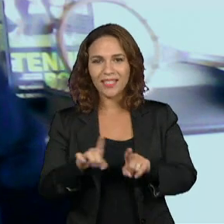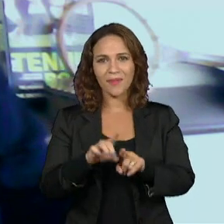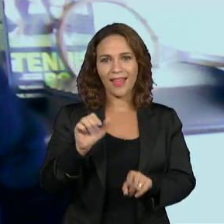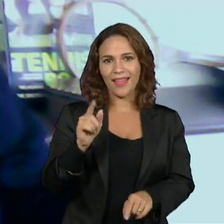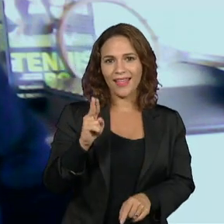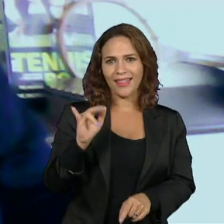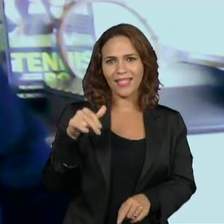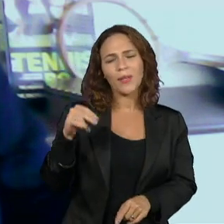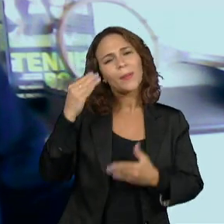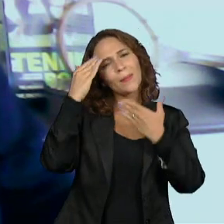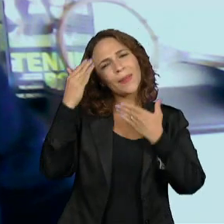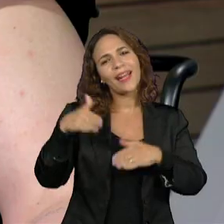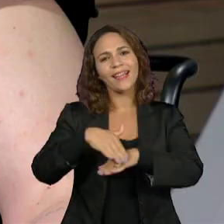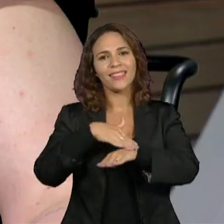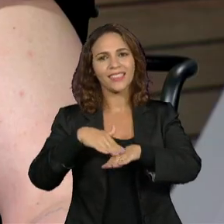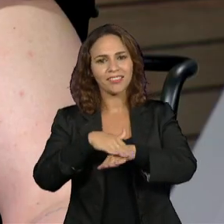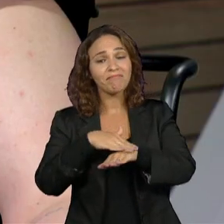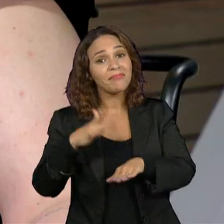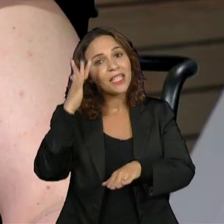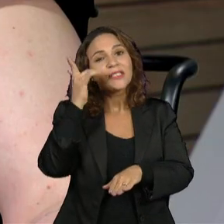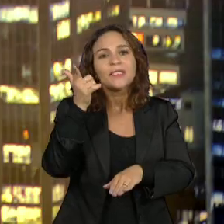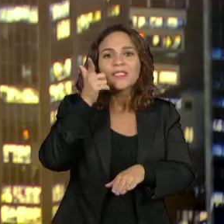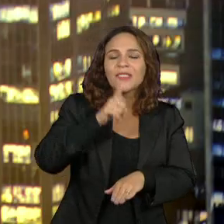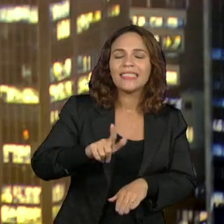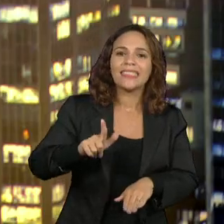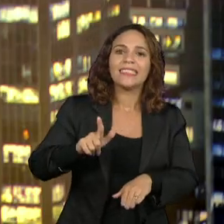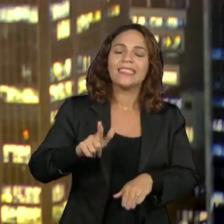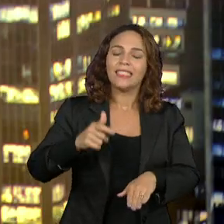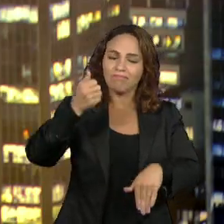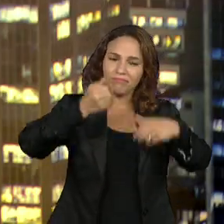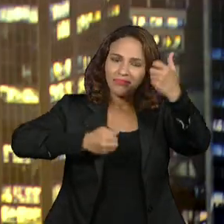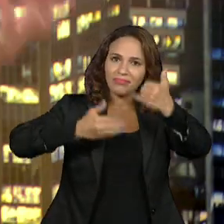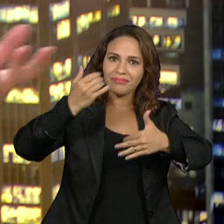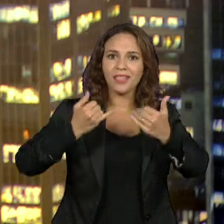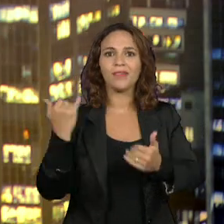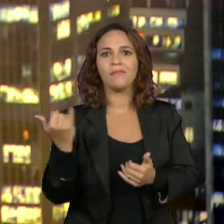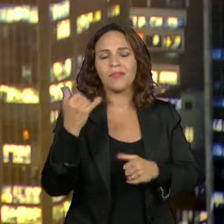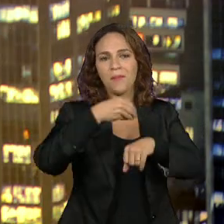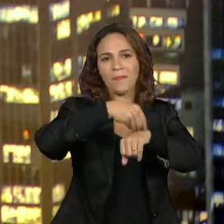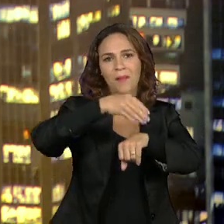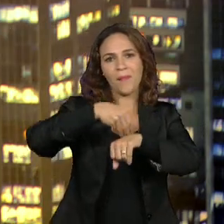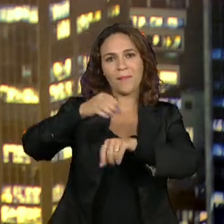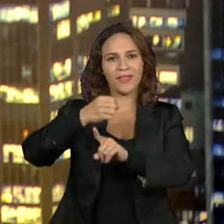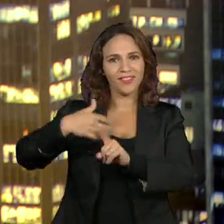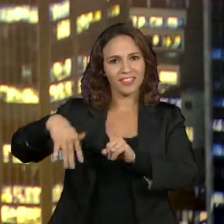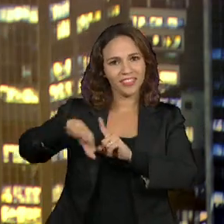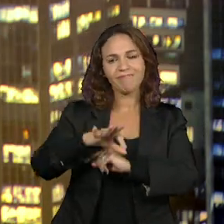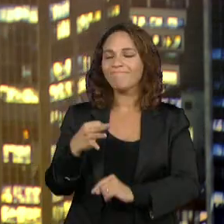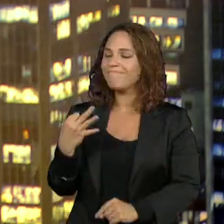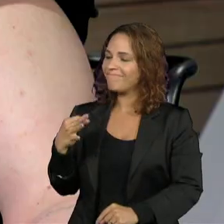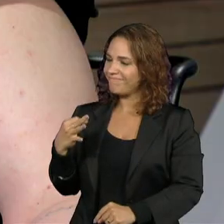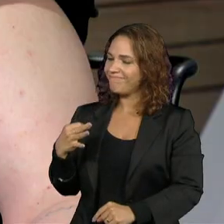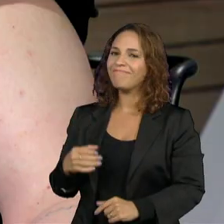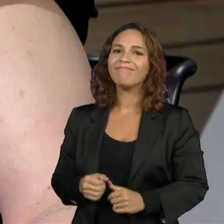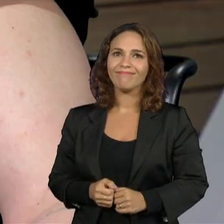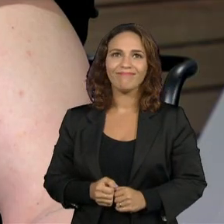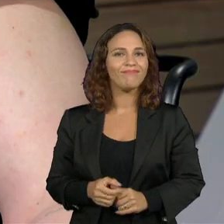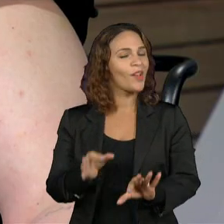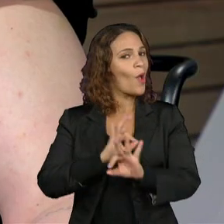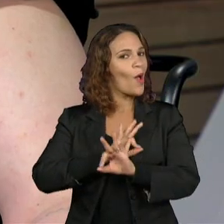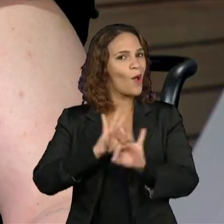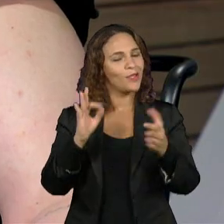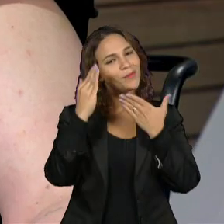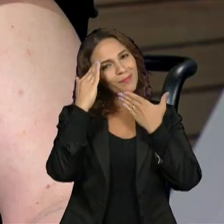por essa conversa aqui. Acho que conseguimos aqui dar uma importante prestação de serviço, não é verdade? Com certeza, com certeza. Foi ótimo,